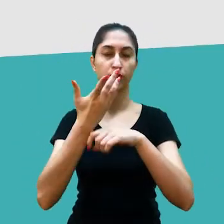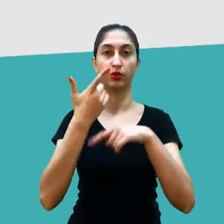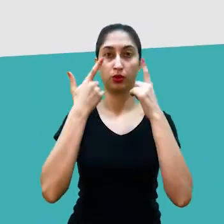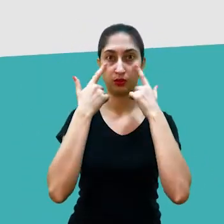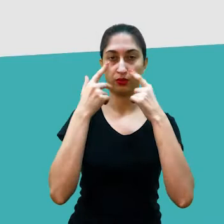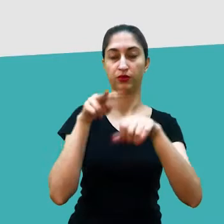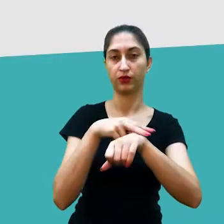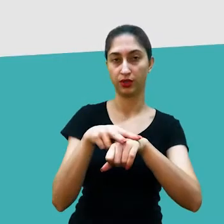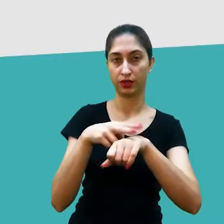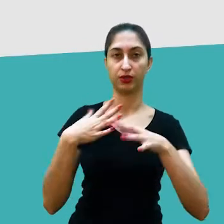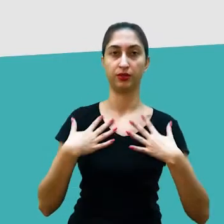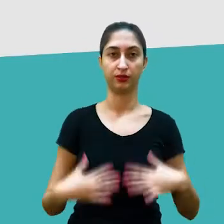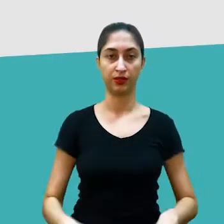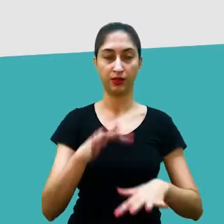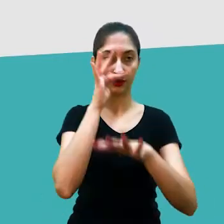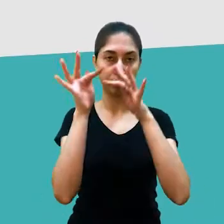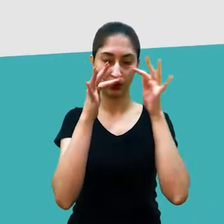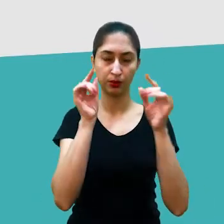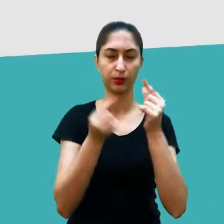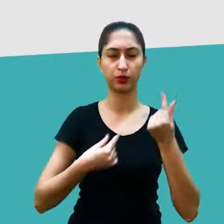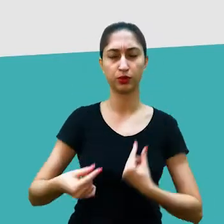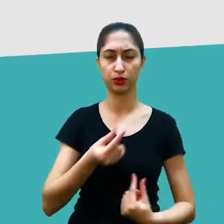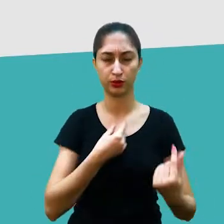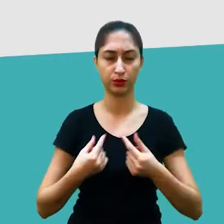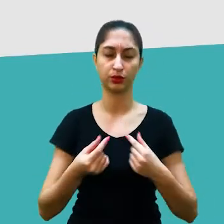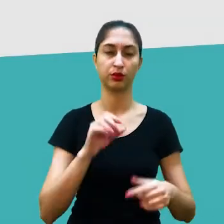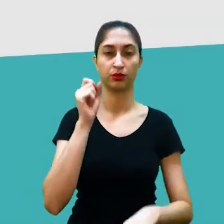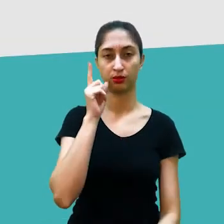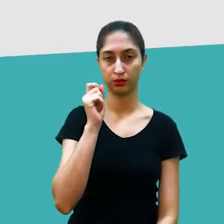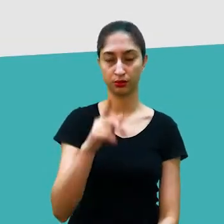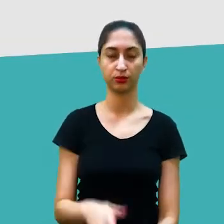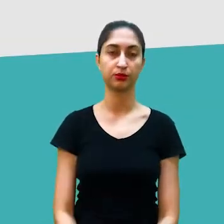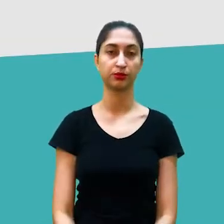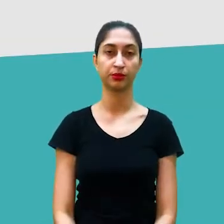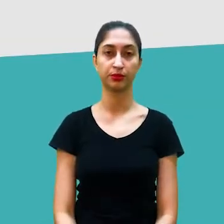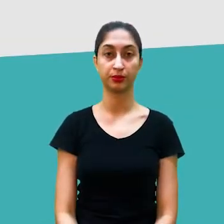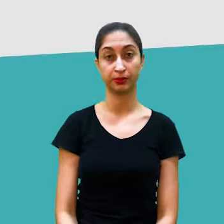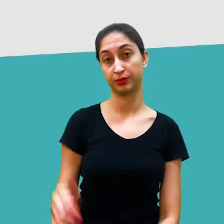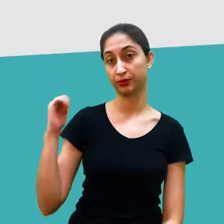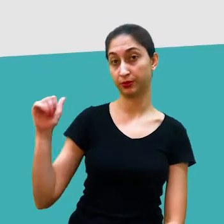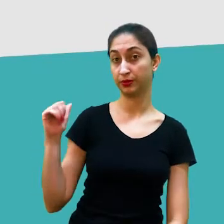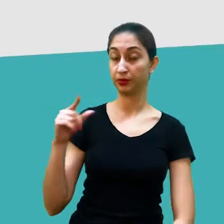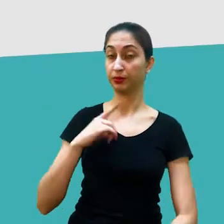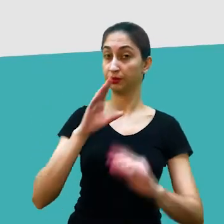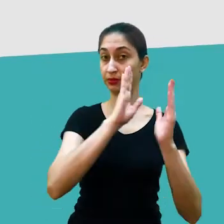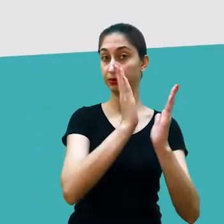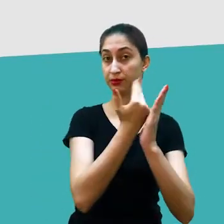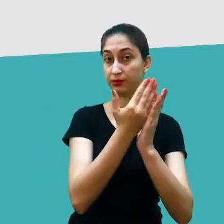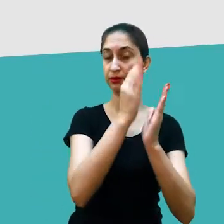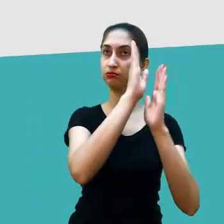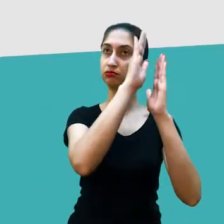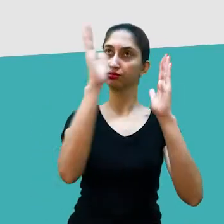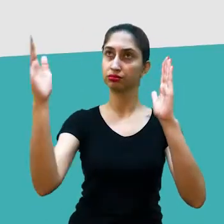camisa floral, com floral pequeno, azul, tom de azul. No meu fundo eu tenho uma prateleira com